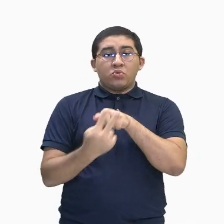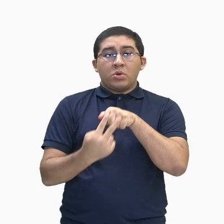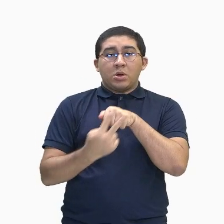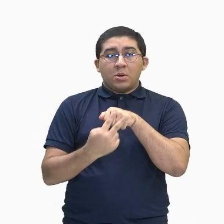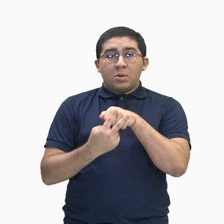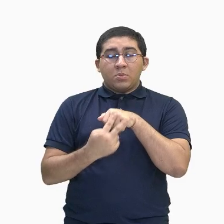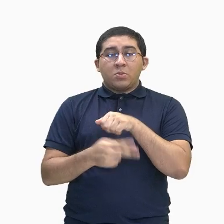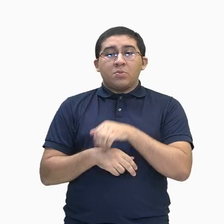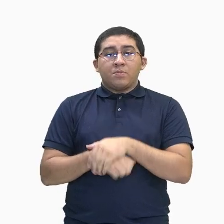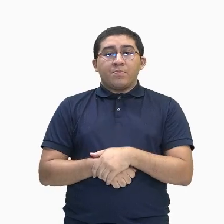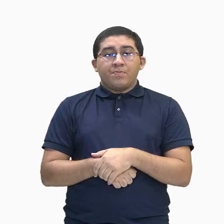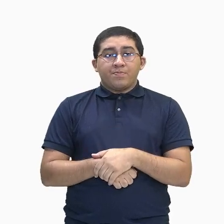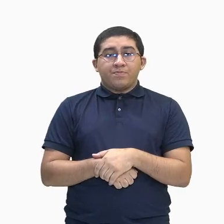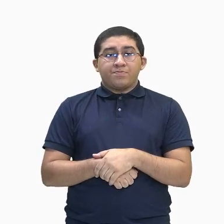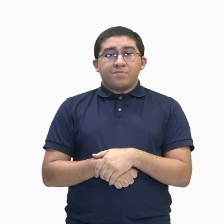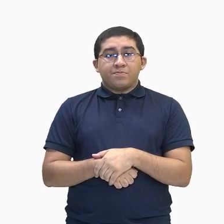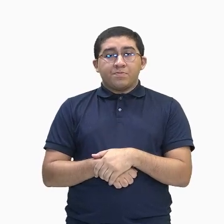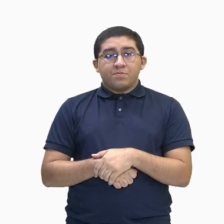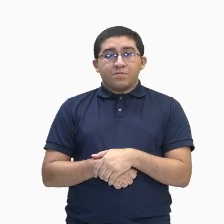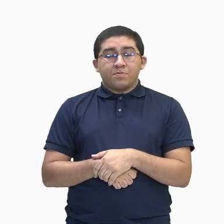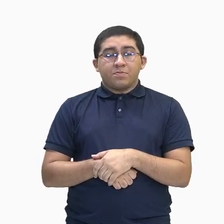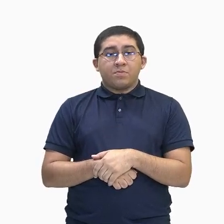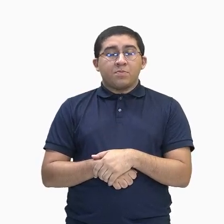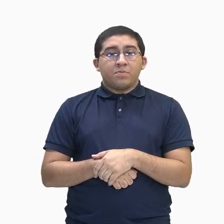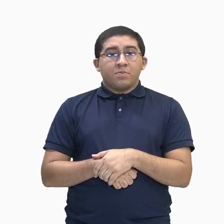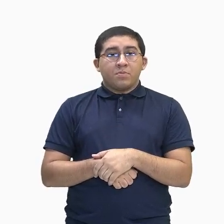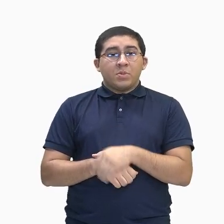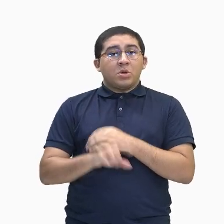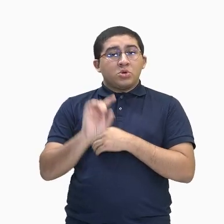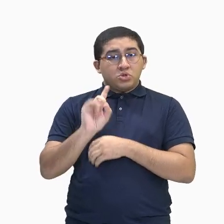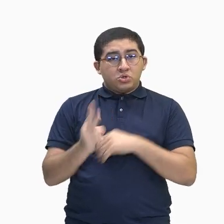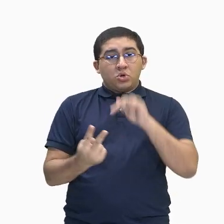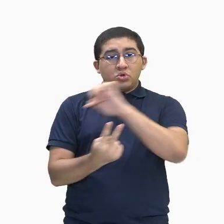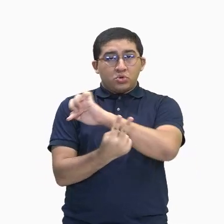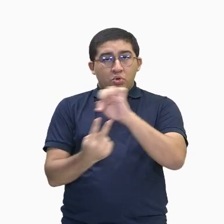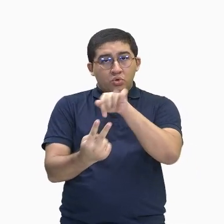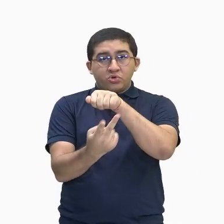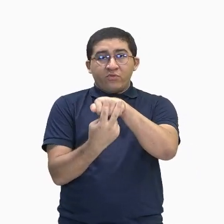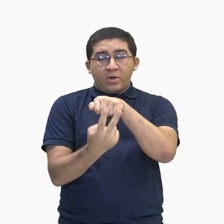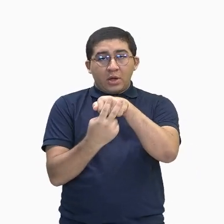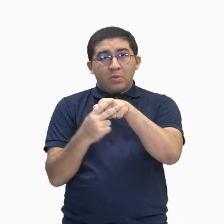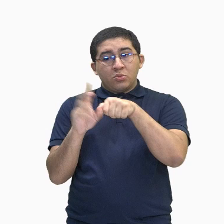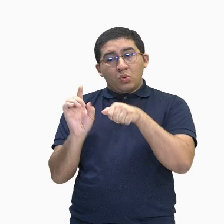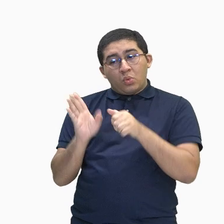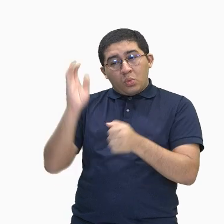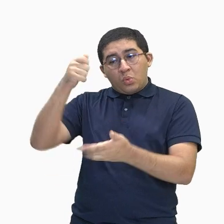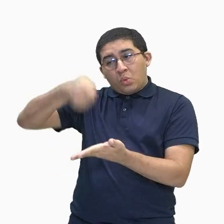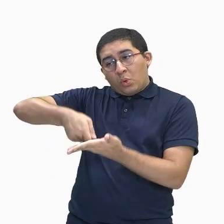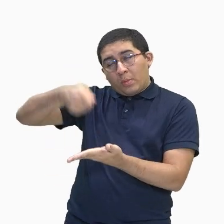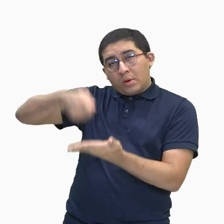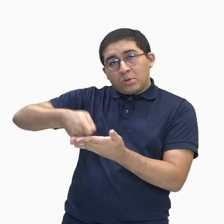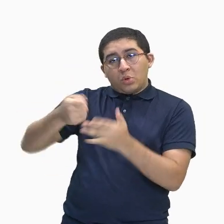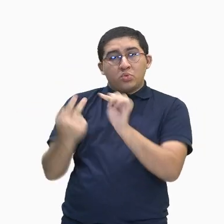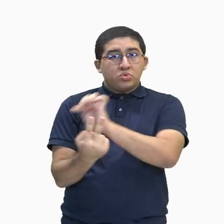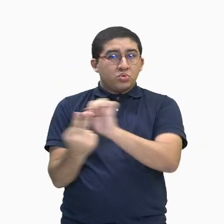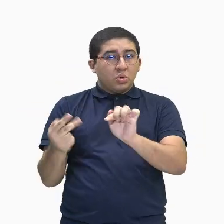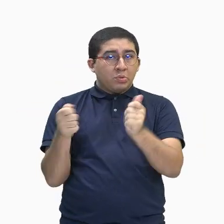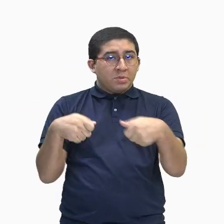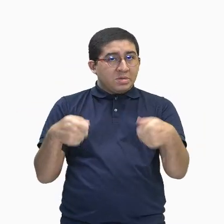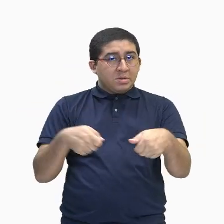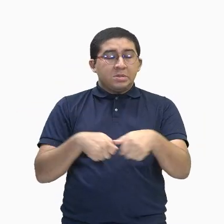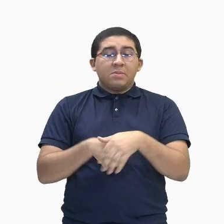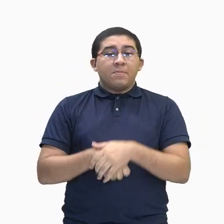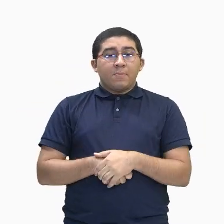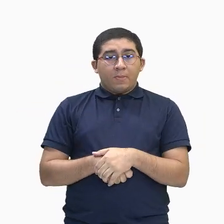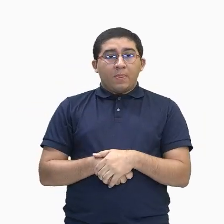só o gerúndio, ou então usar o was e o were, que não é mais o past continuous. Tem que ter os 2, observando ali o